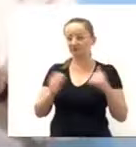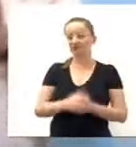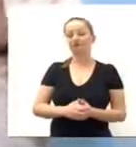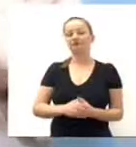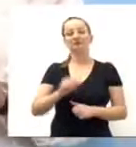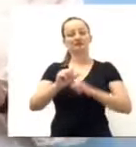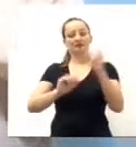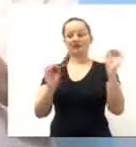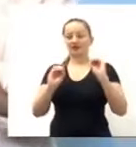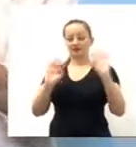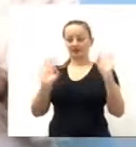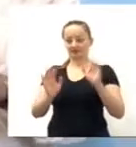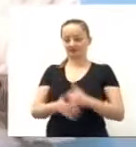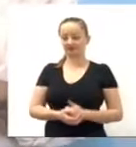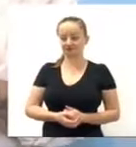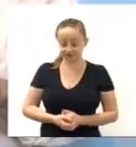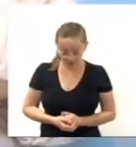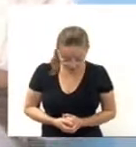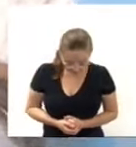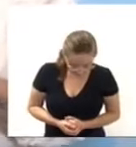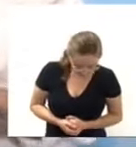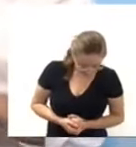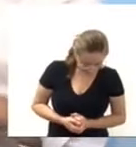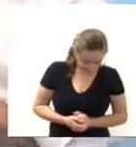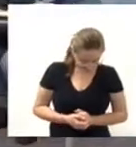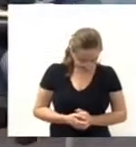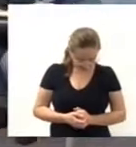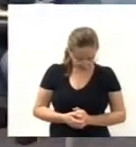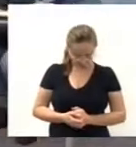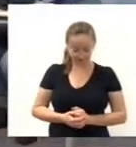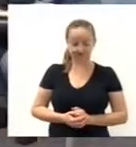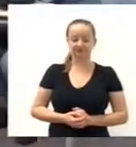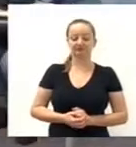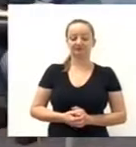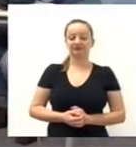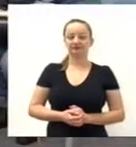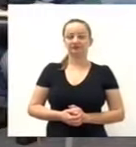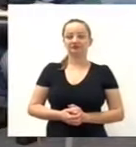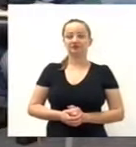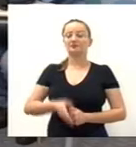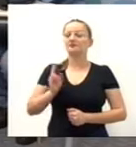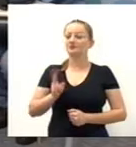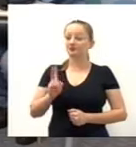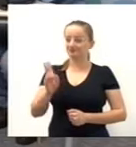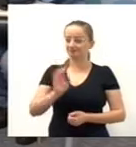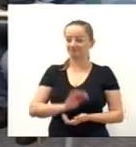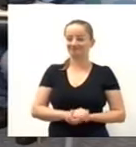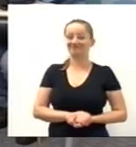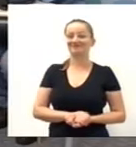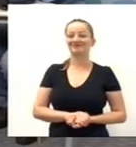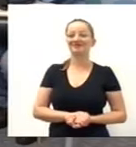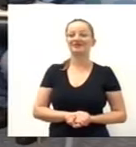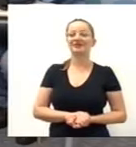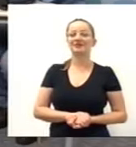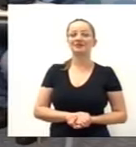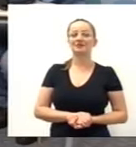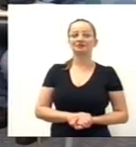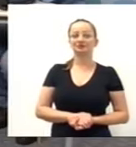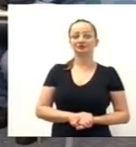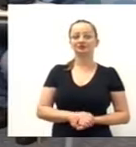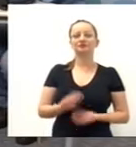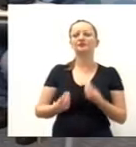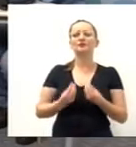mudar aqui o meu seno e cosseno. Ok? Então, vamos lá. Continuando. Então, como